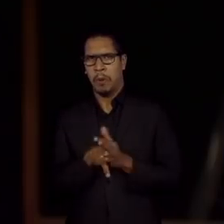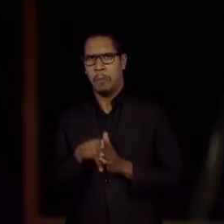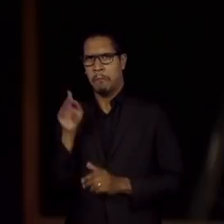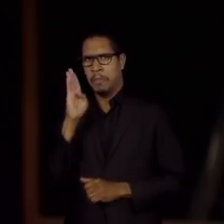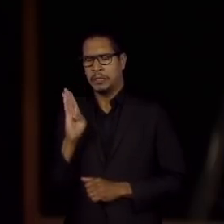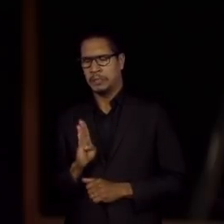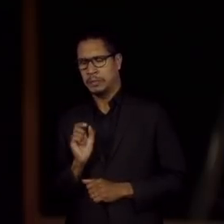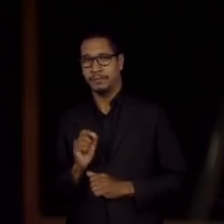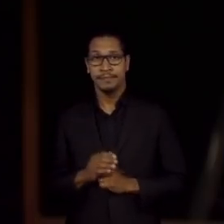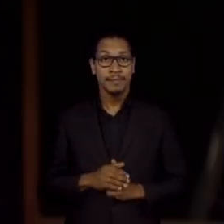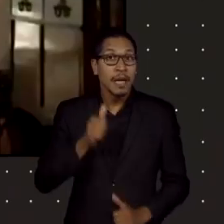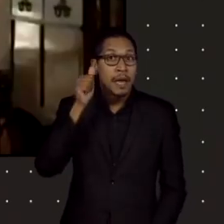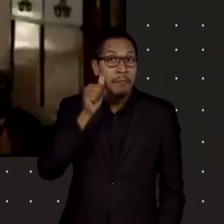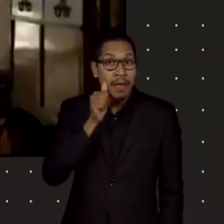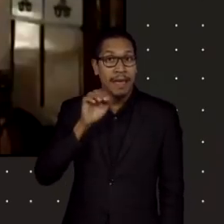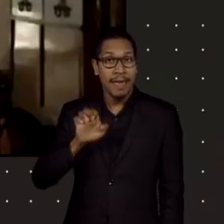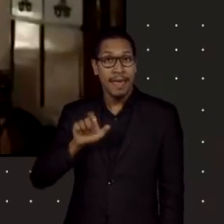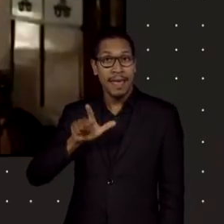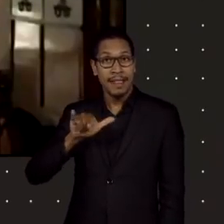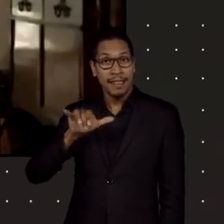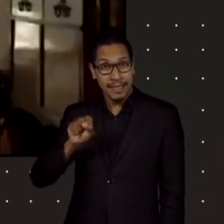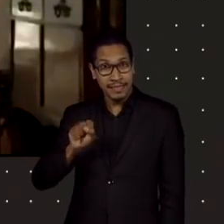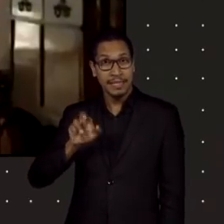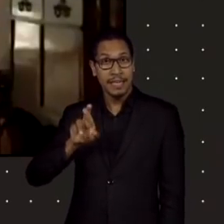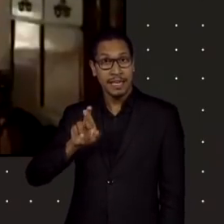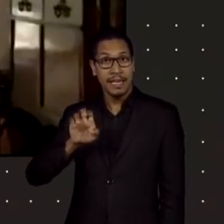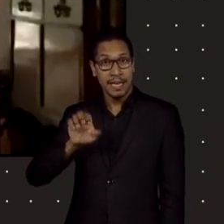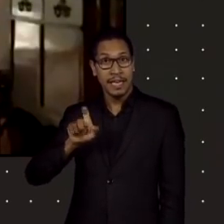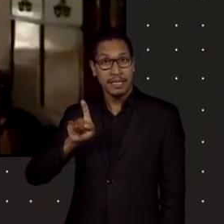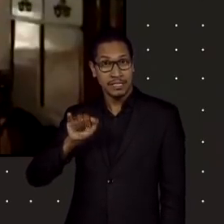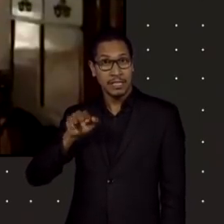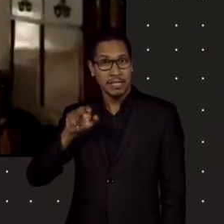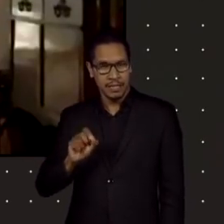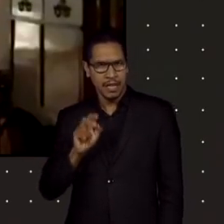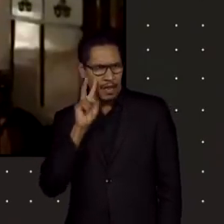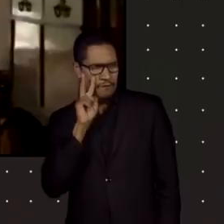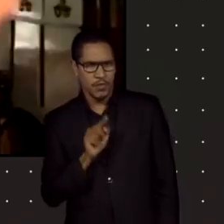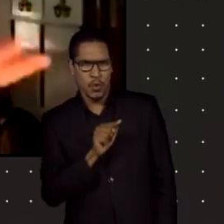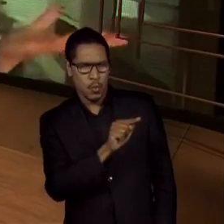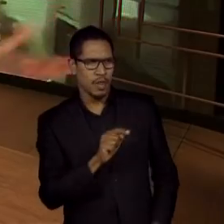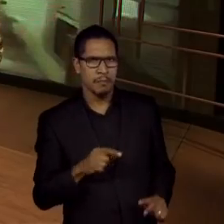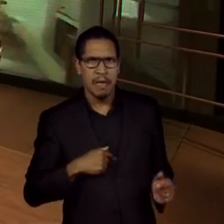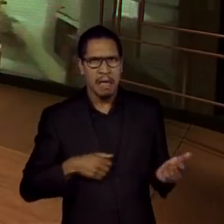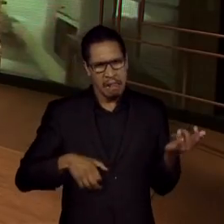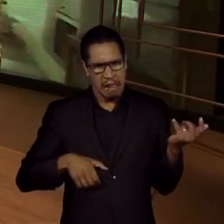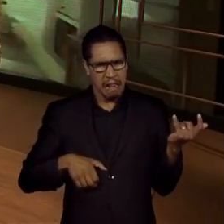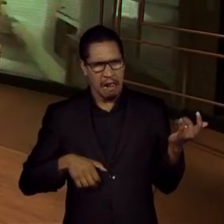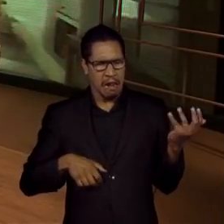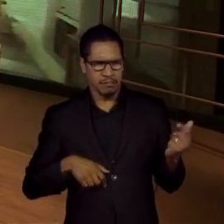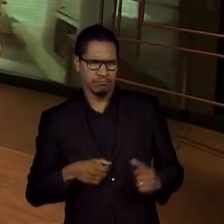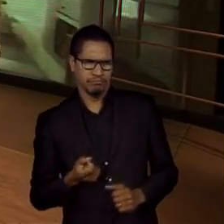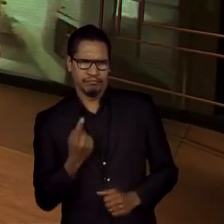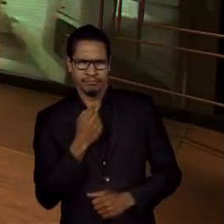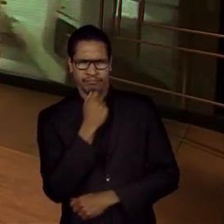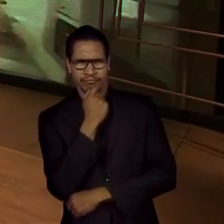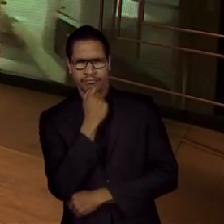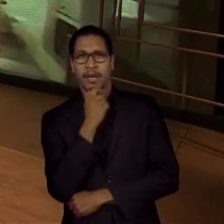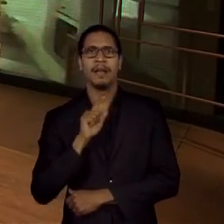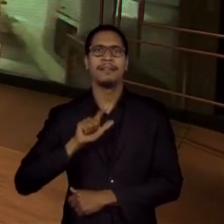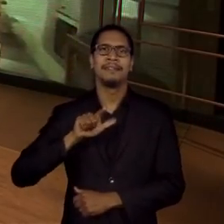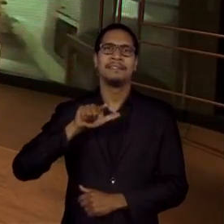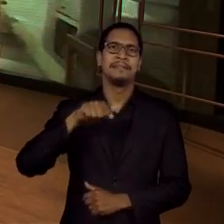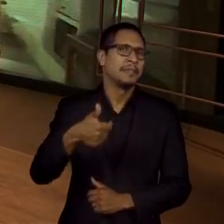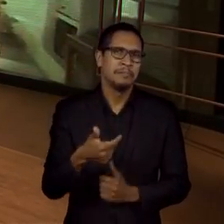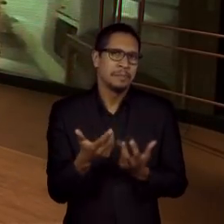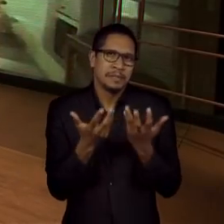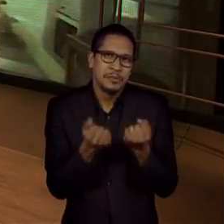Elis Regina, que no início foi assim, muito contra as nossas guitarras elétricas e tal, depois virou uma grande amiga minha, uma amiga querida do